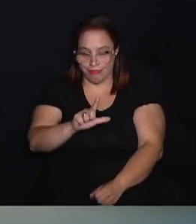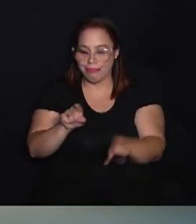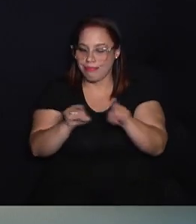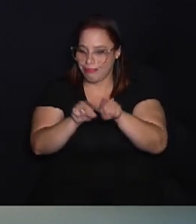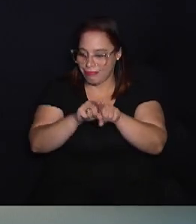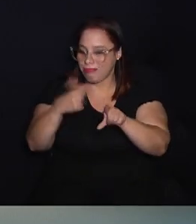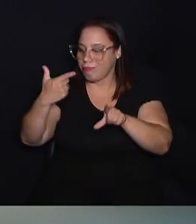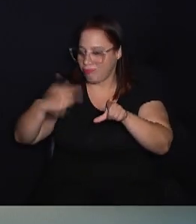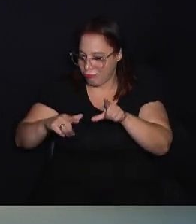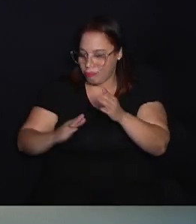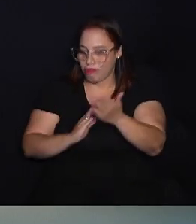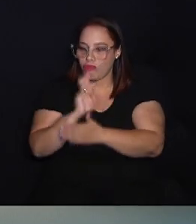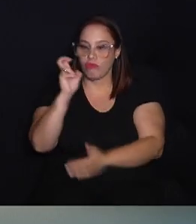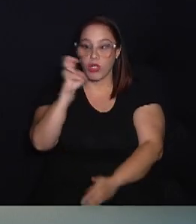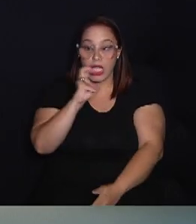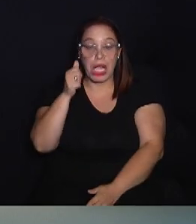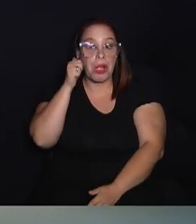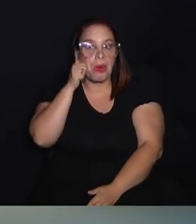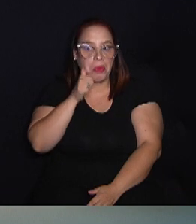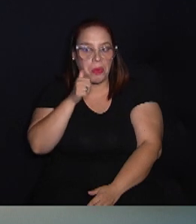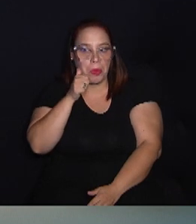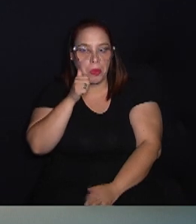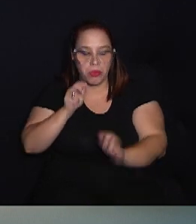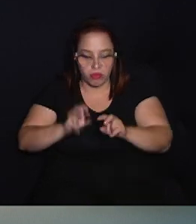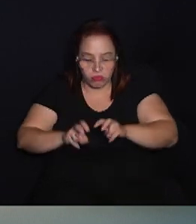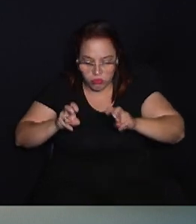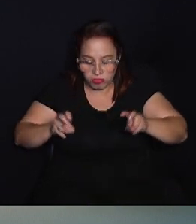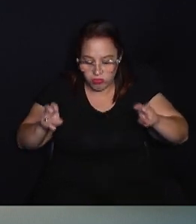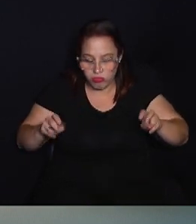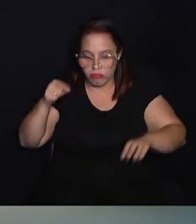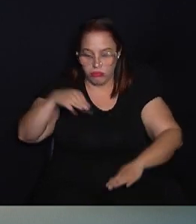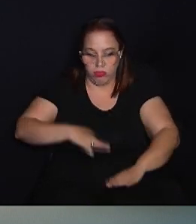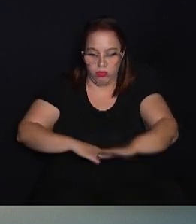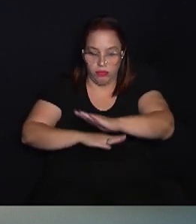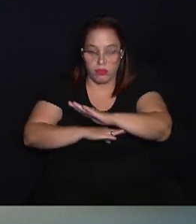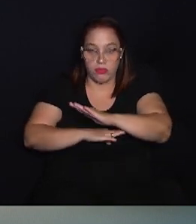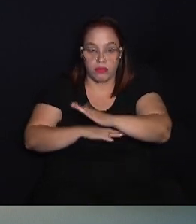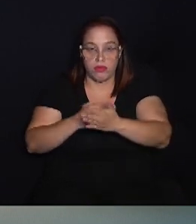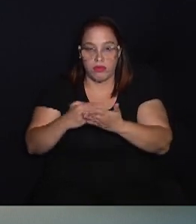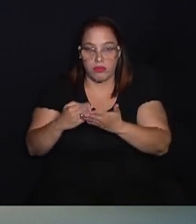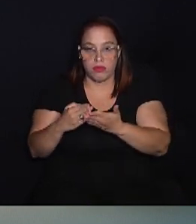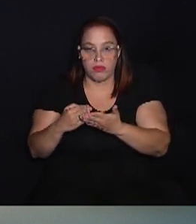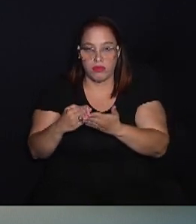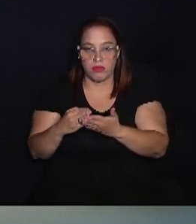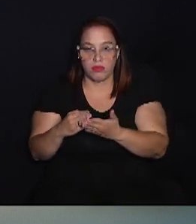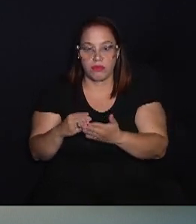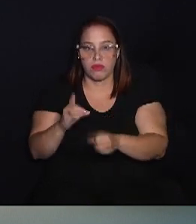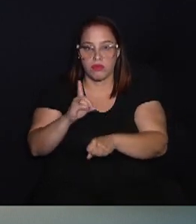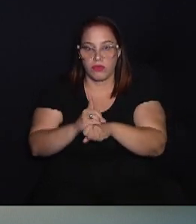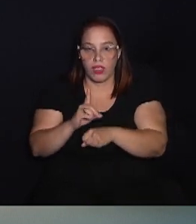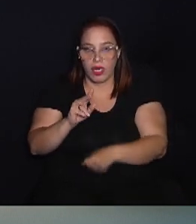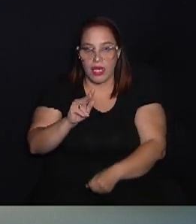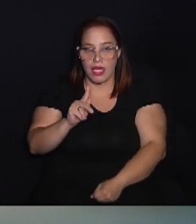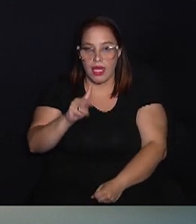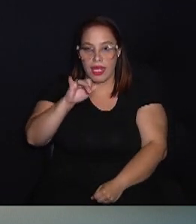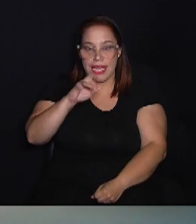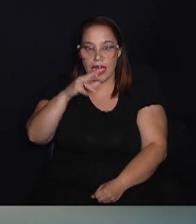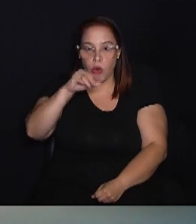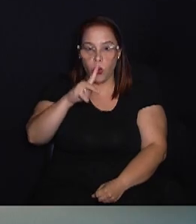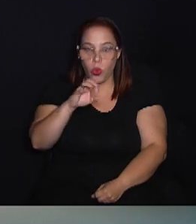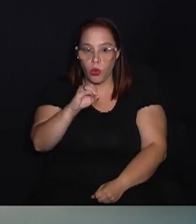2025-2028. Nós temos Arnaldo Salvetti, reeleito, portanto, do MDB. Nós temos o Benê Lima, pela